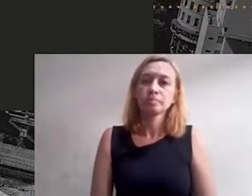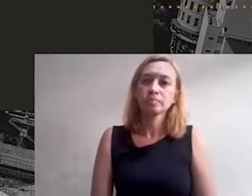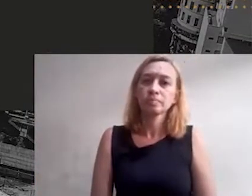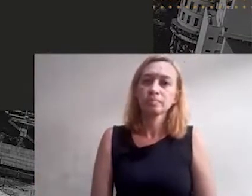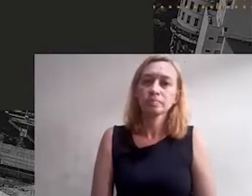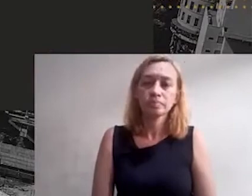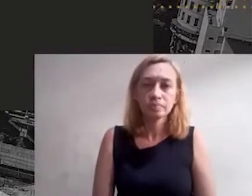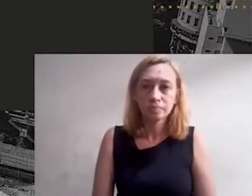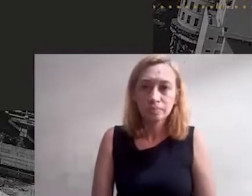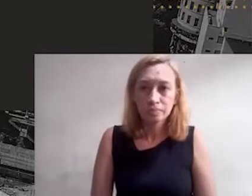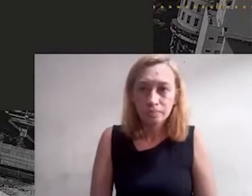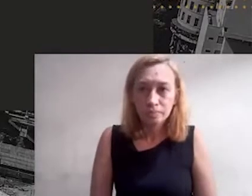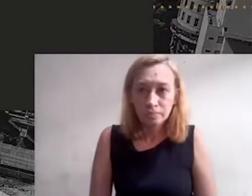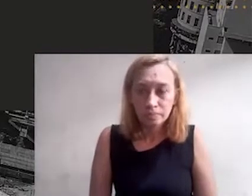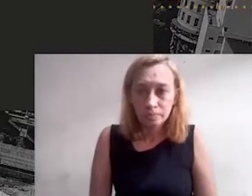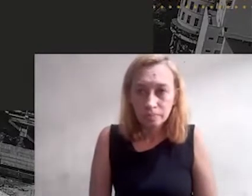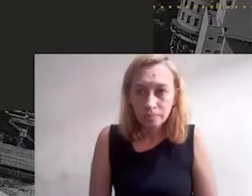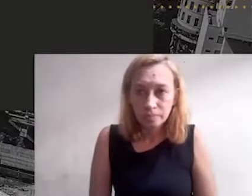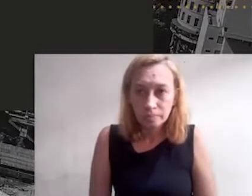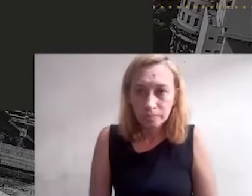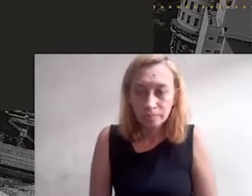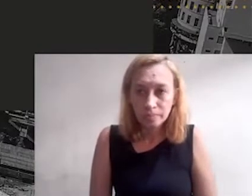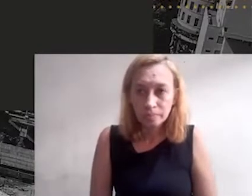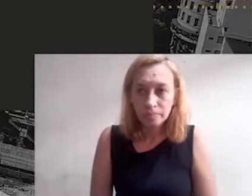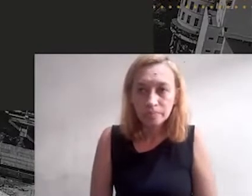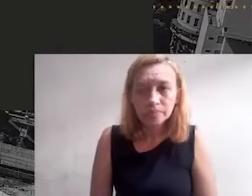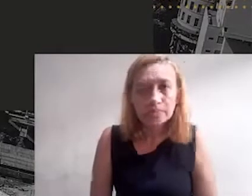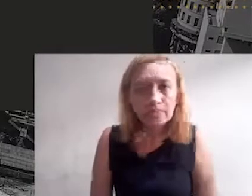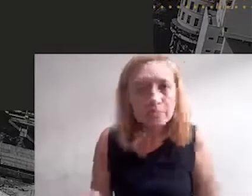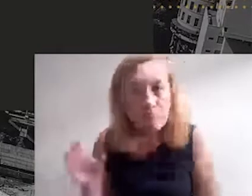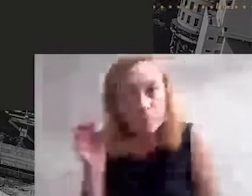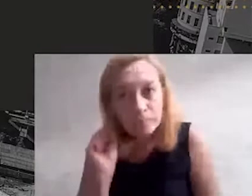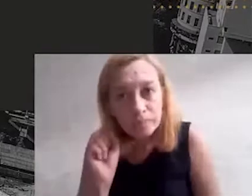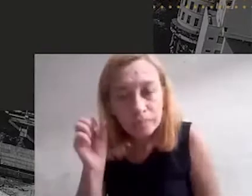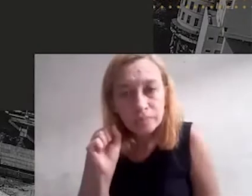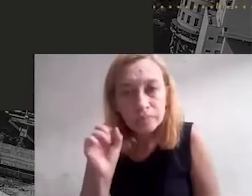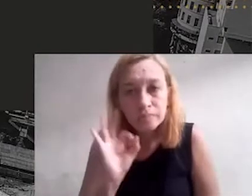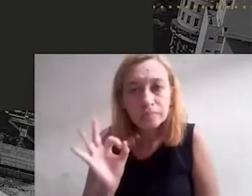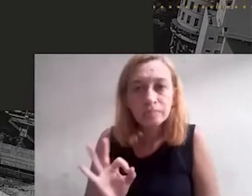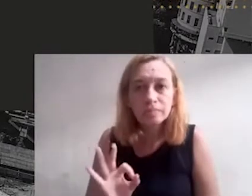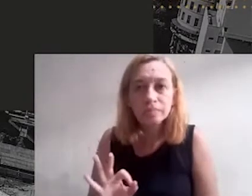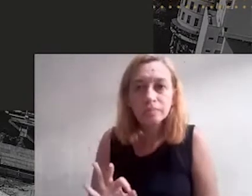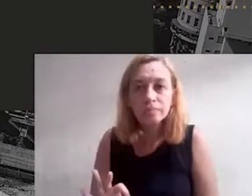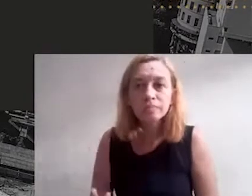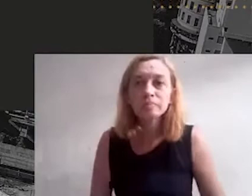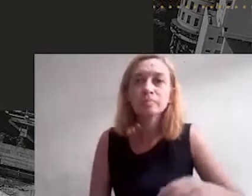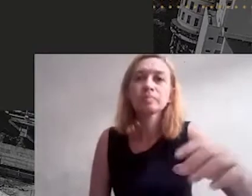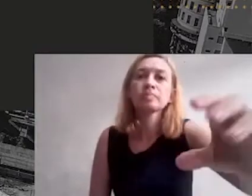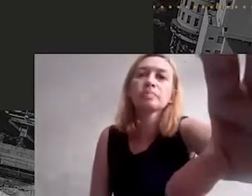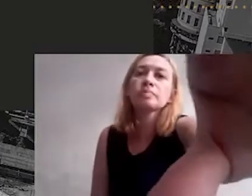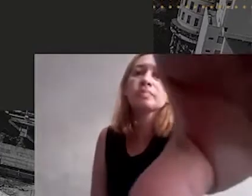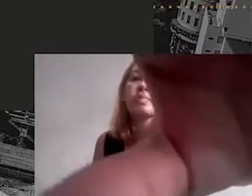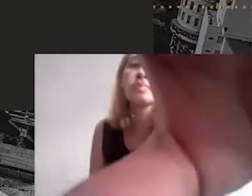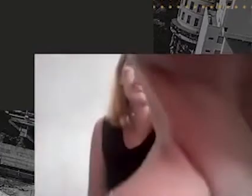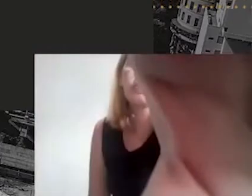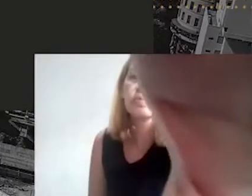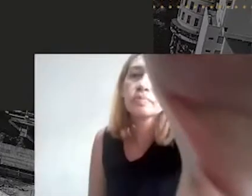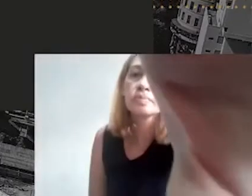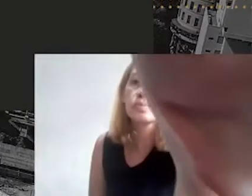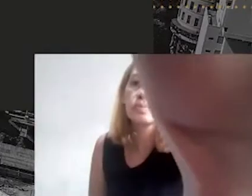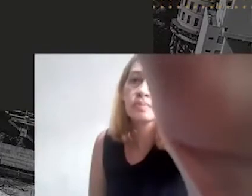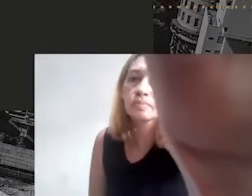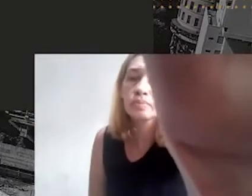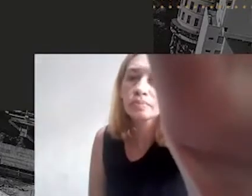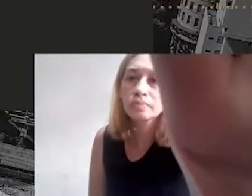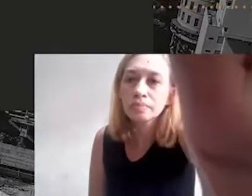As pessoas querem usar telefone também. Telefone é ótimo. Não é porque a pessoa é indígena que não usa telefone, é o contrário. Então, acho que a